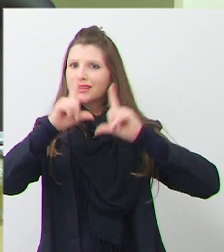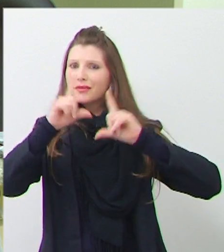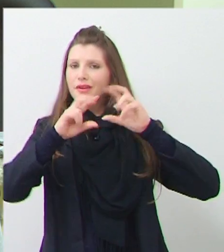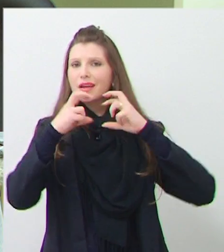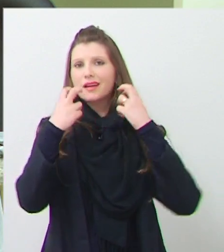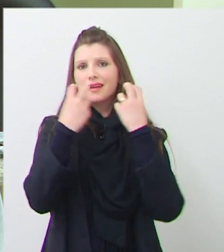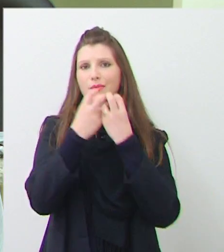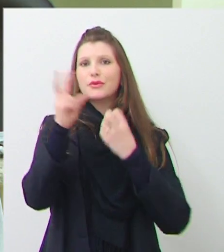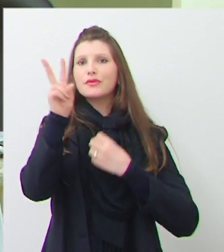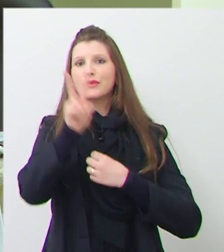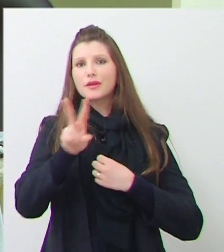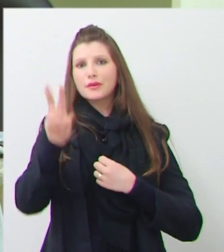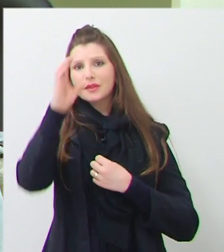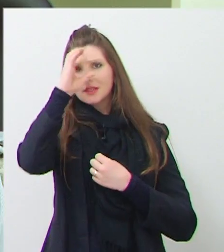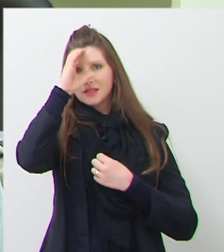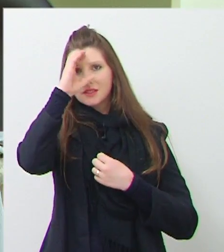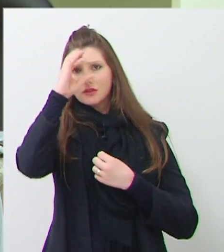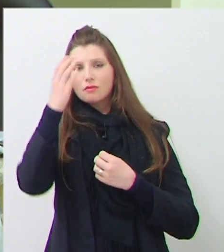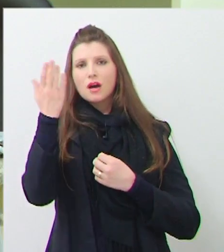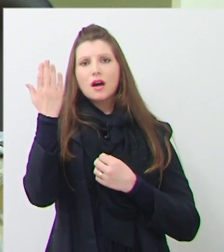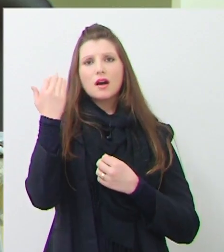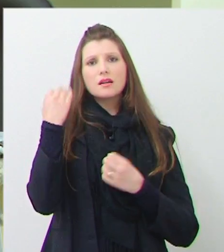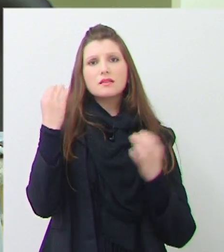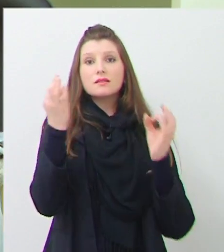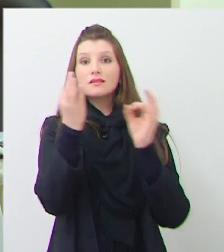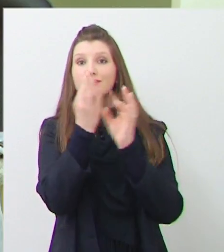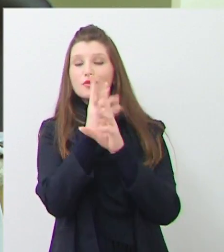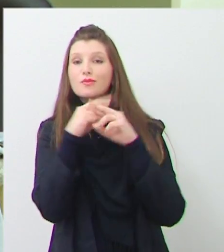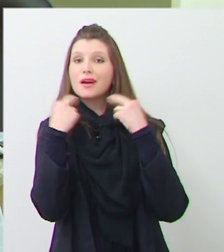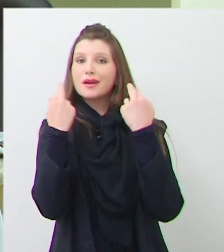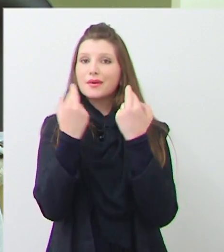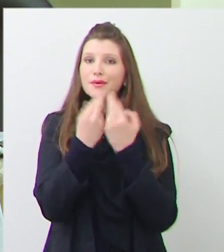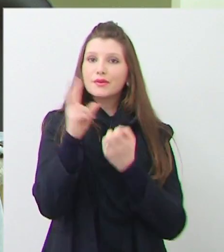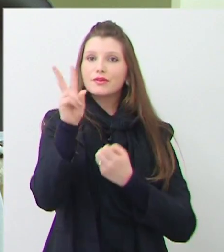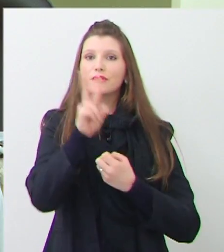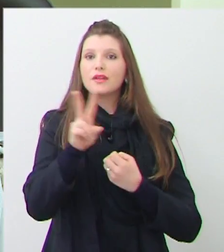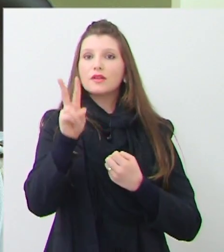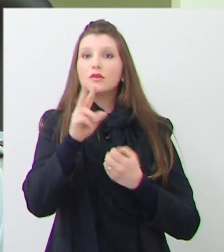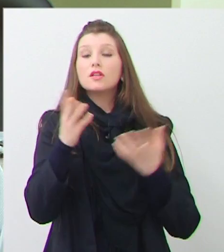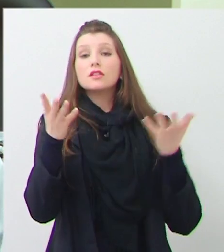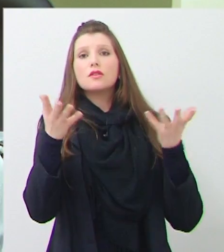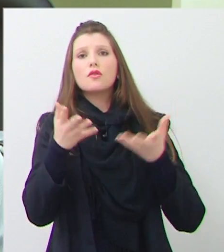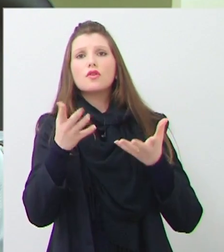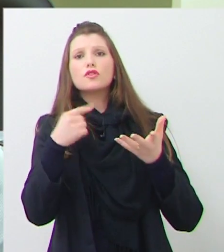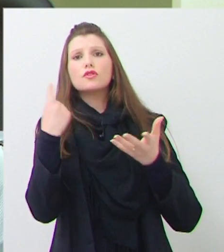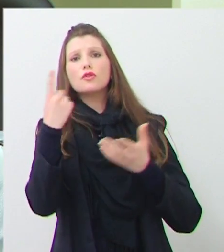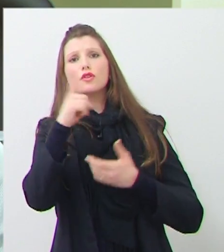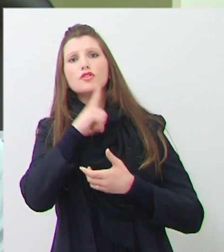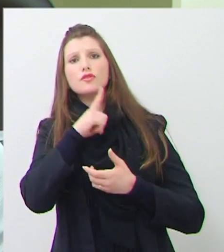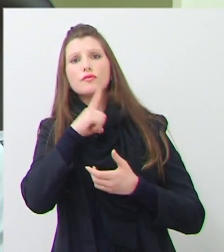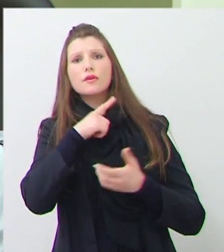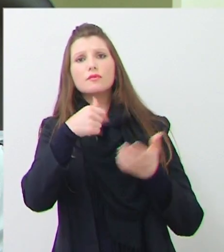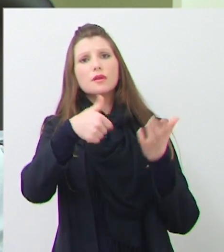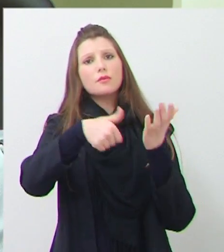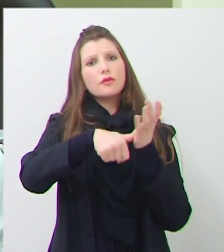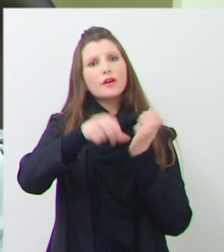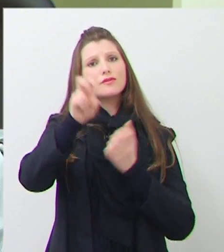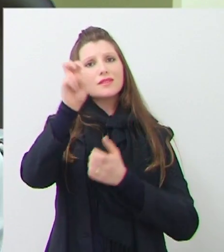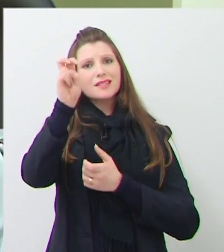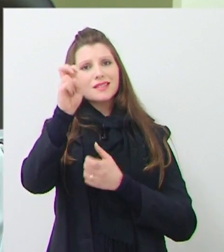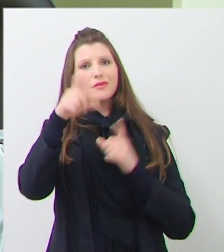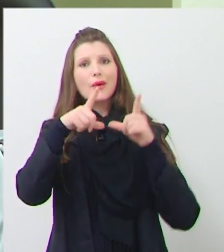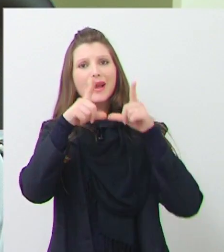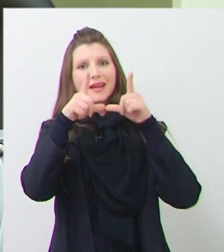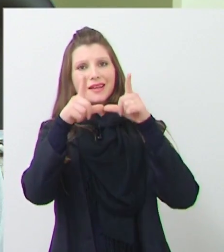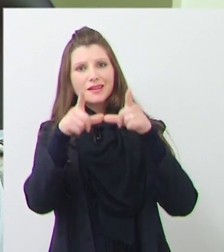Criciúma, onde agora há pouco encerrou mais uma sessão. E na sessão de hoje nós tivemos aprovados 5